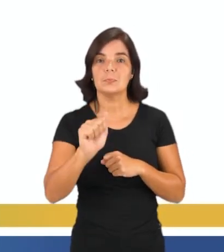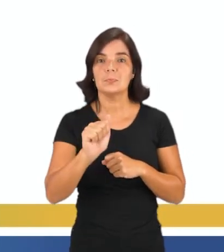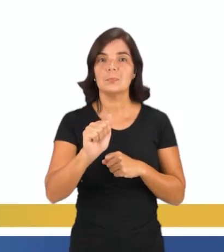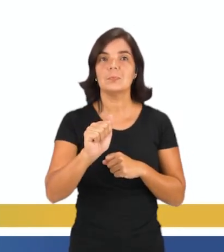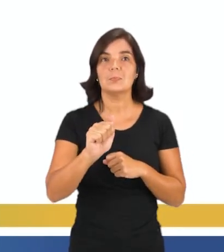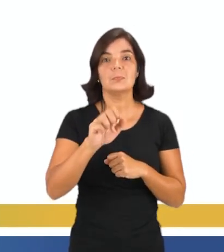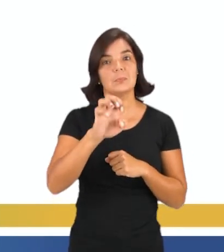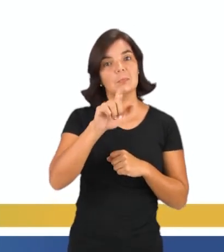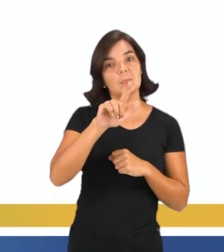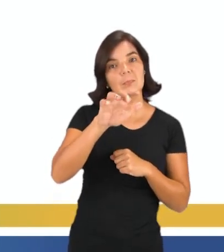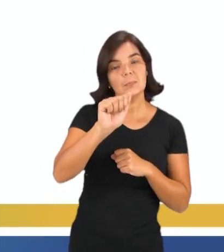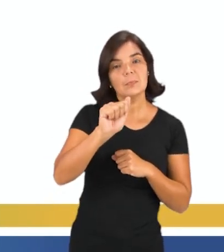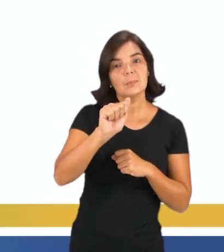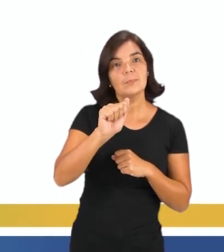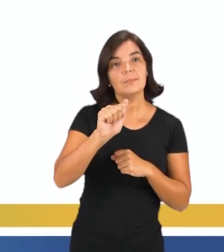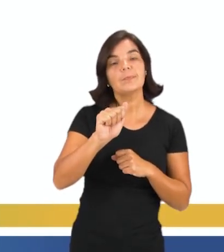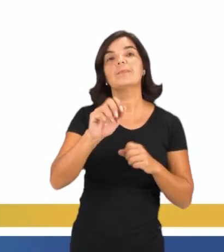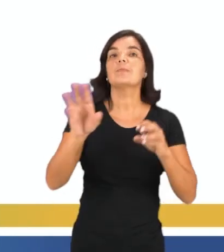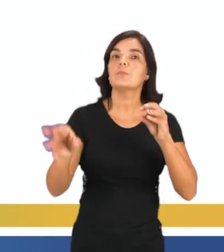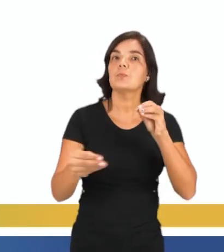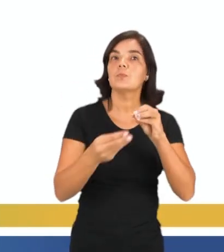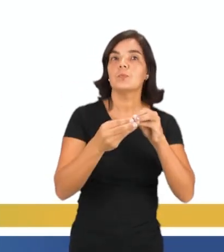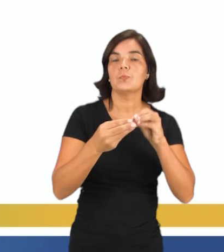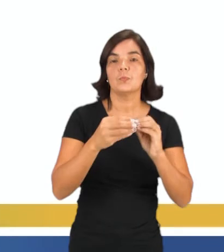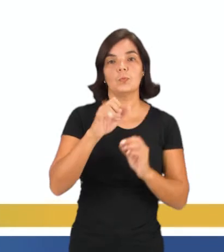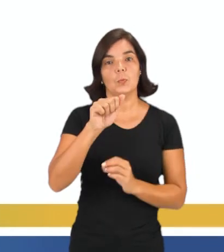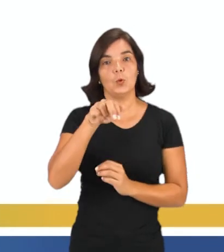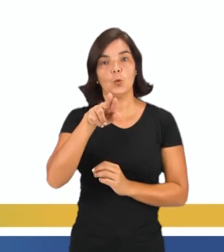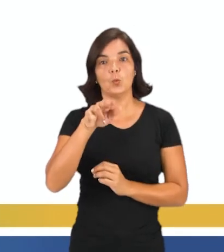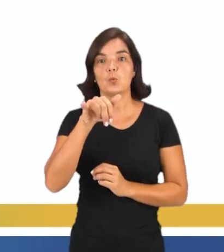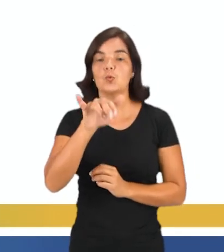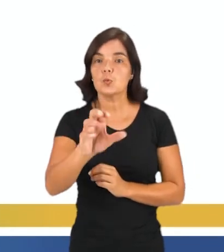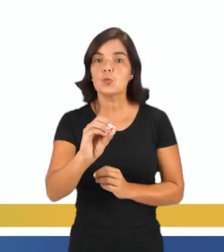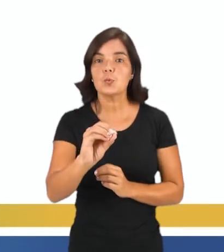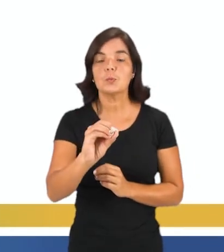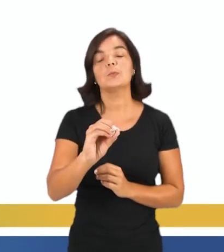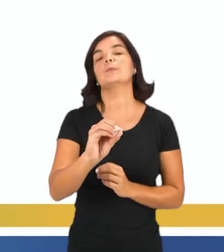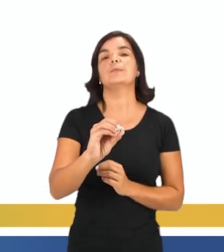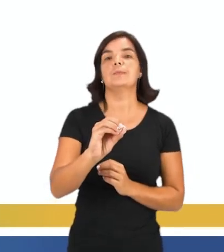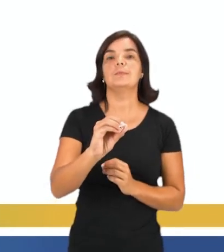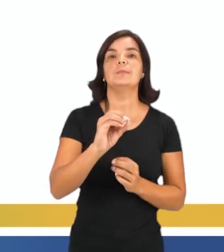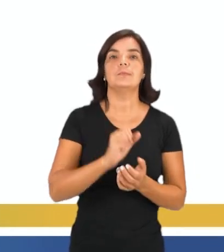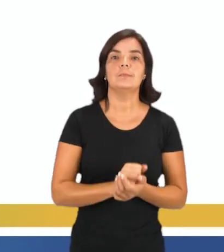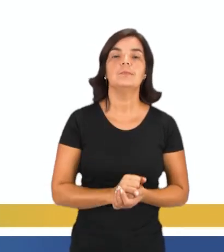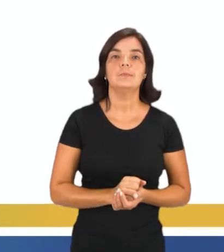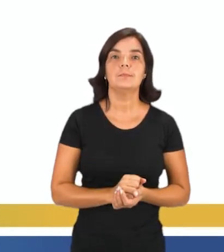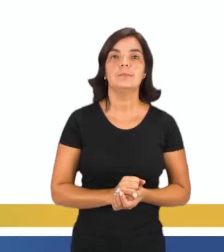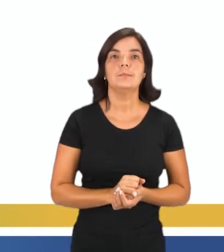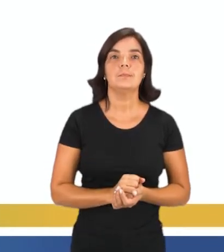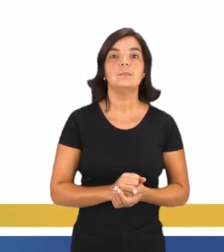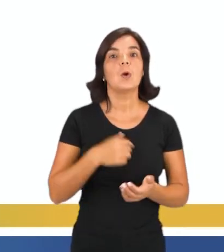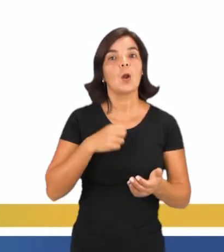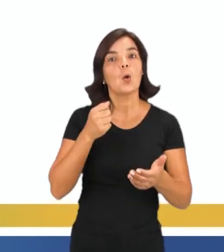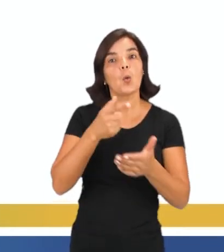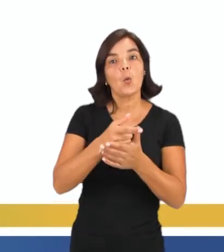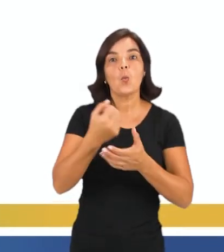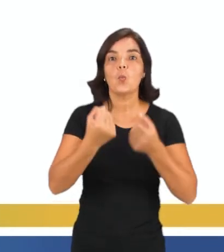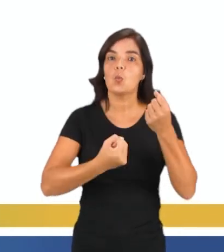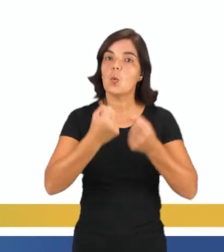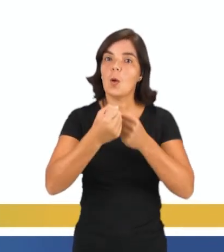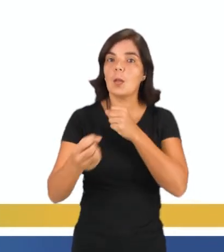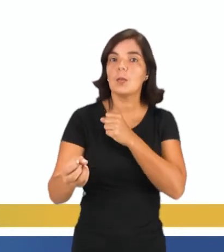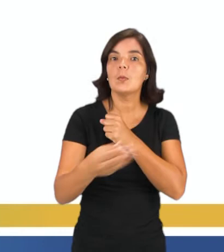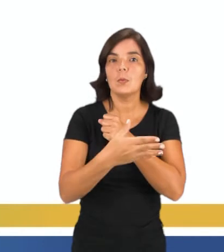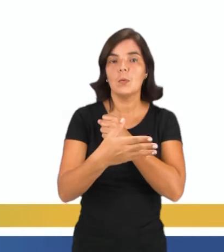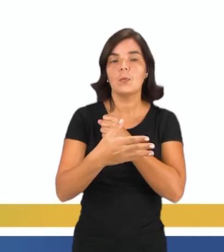ella. Então, el auto é suyo, ou seja, el auto é de ella, de Maria. Ela comprou um carro